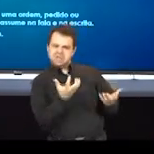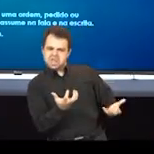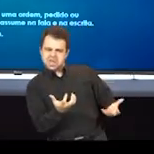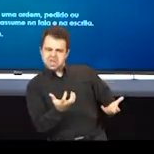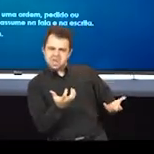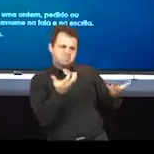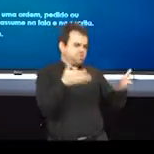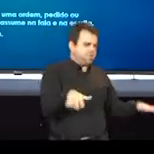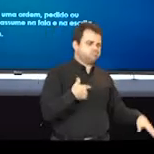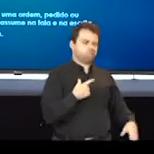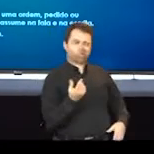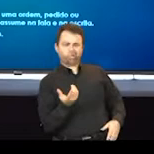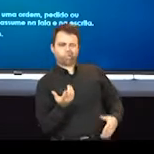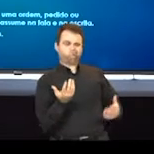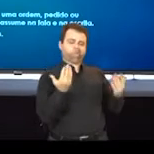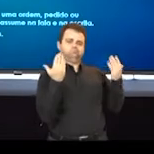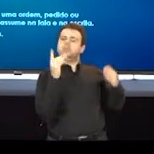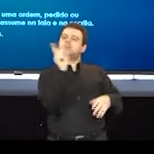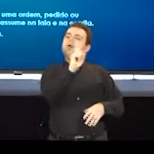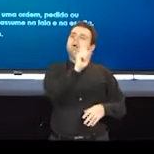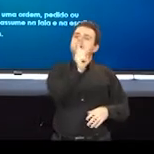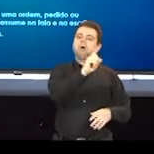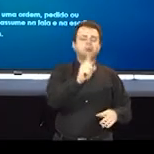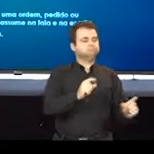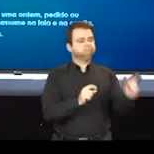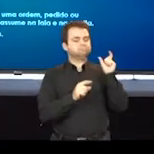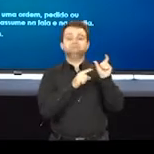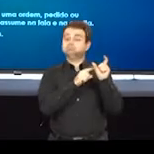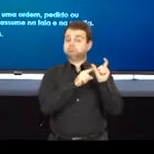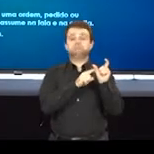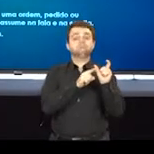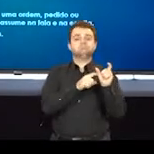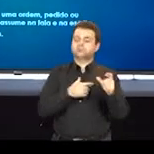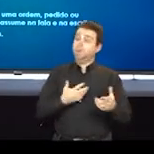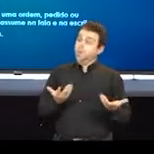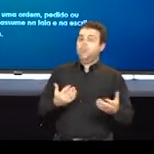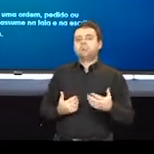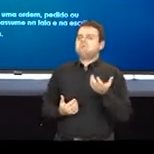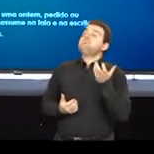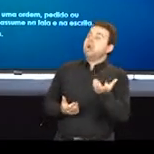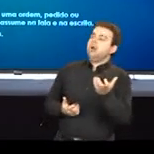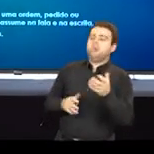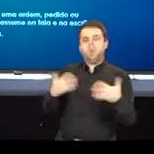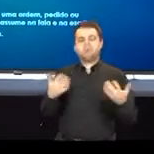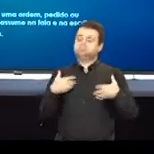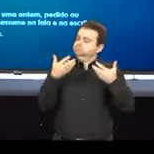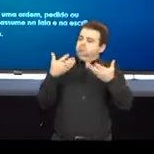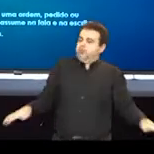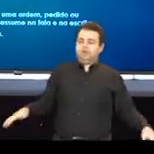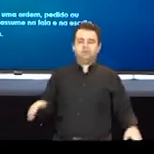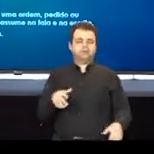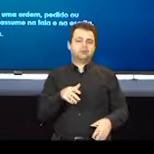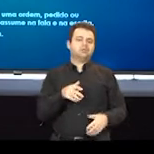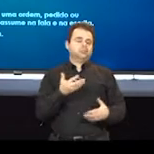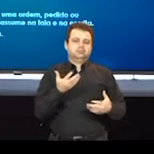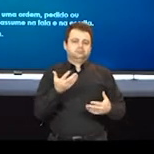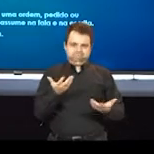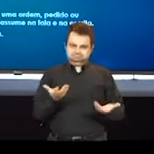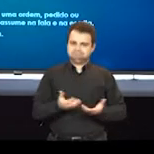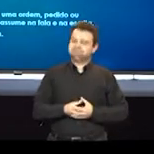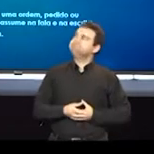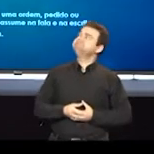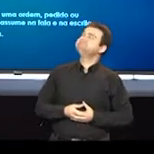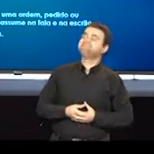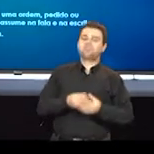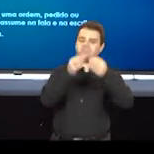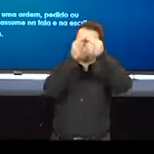que certamente acontece. O querer da pessoa está acontecendo, no caso, não acontecendo, porque ele está negando, né? Não quero. Então